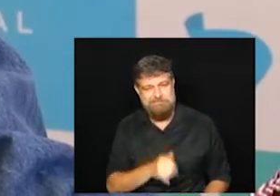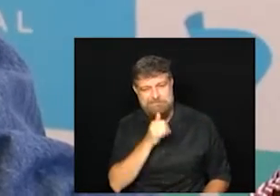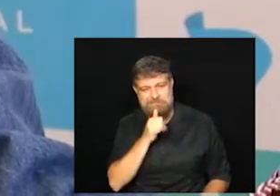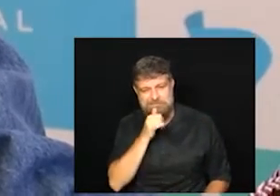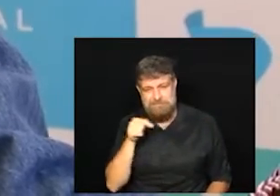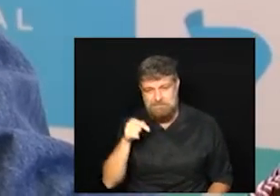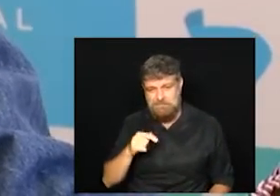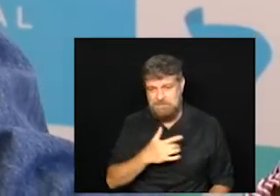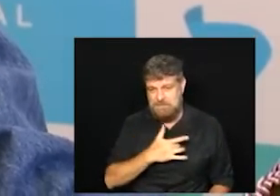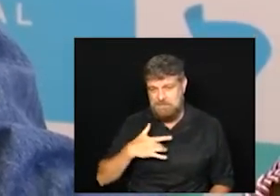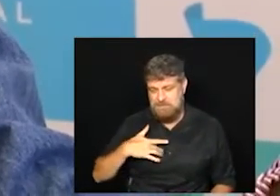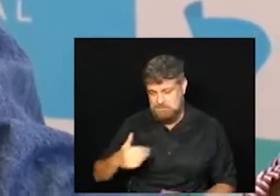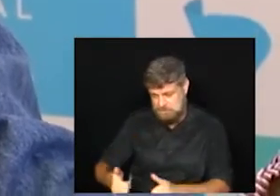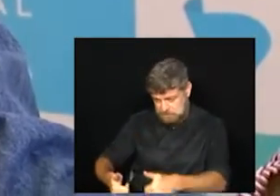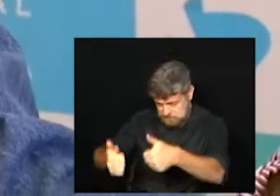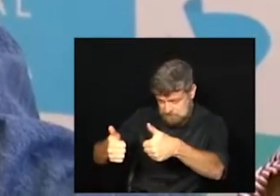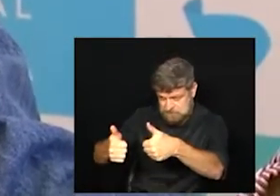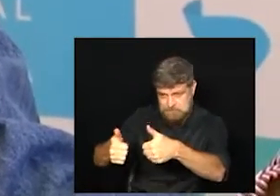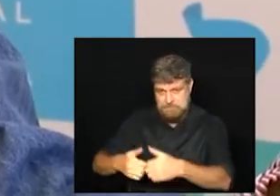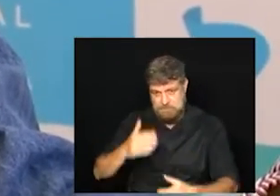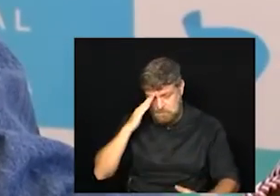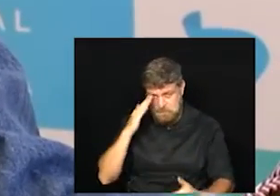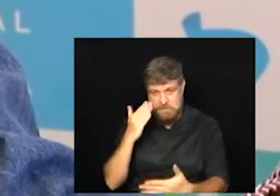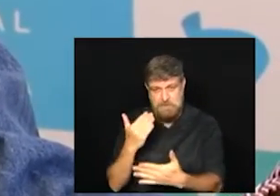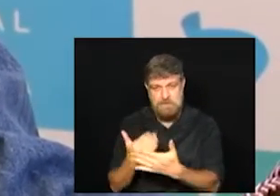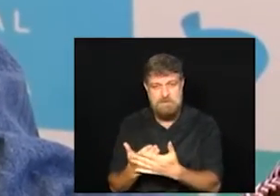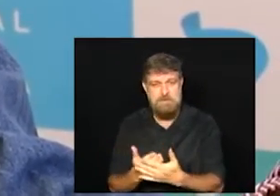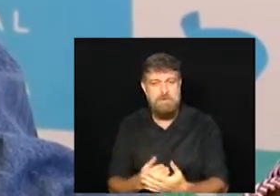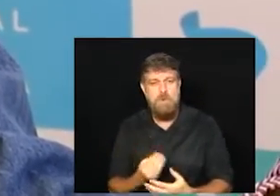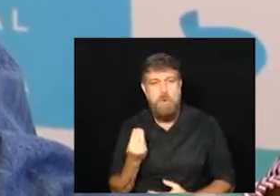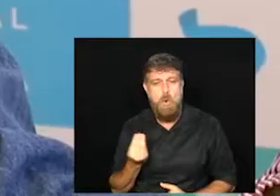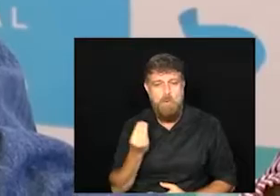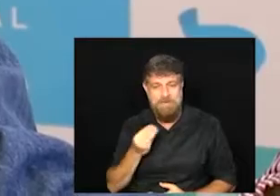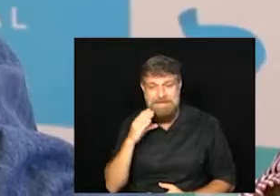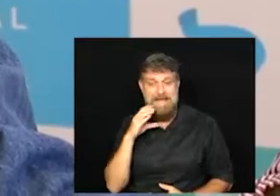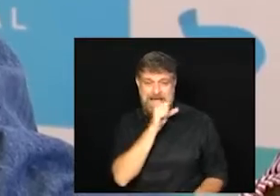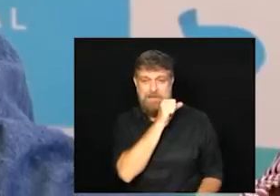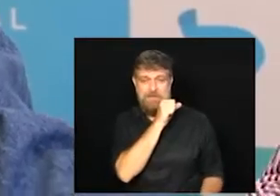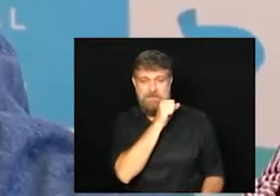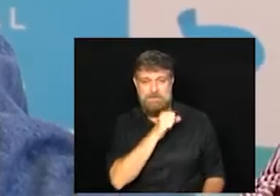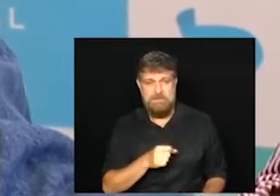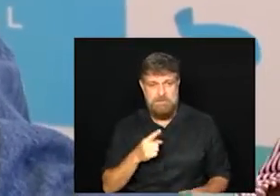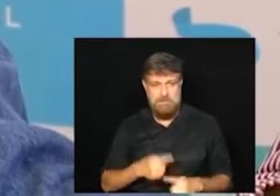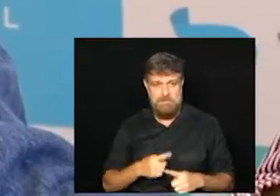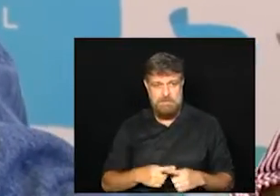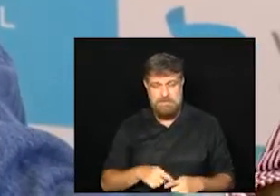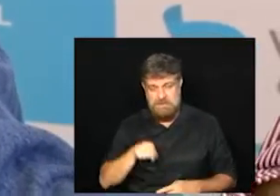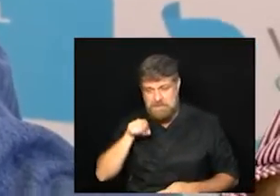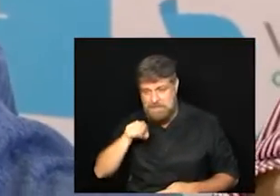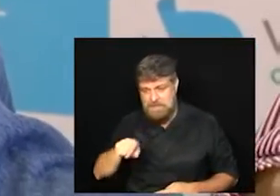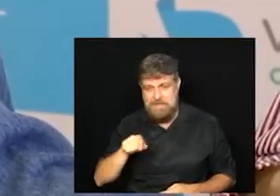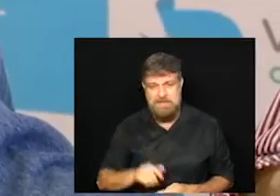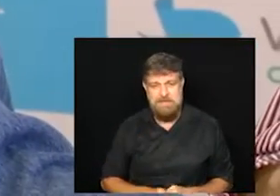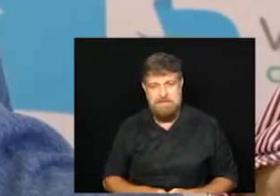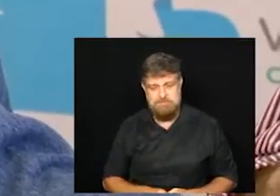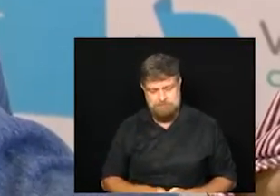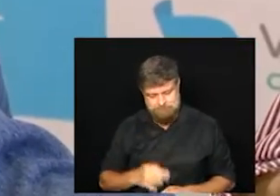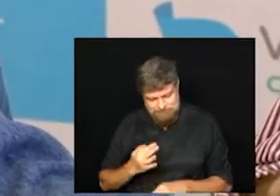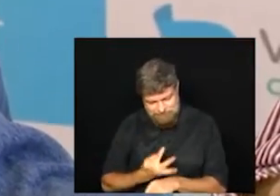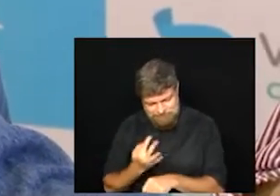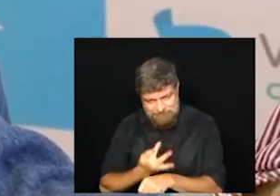a recuperação dele, eu acredito que vai ser rápida, porque meu marido é uma pessoa muito